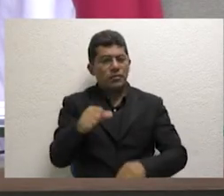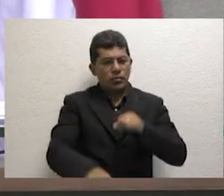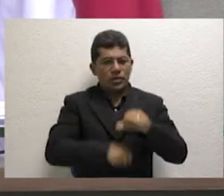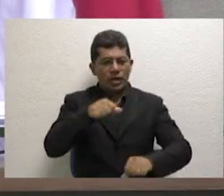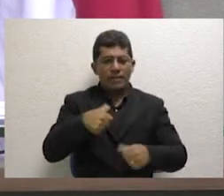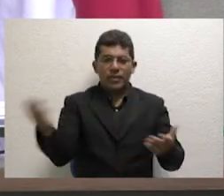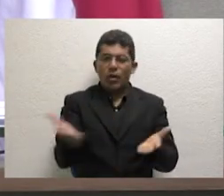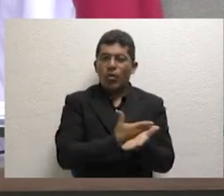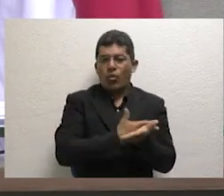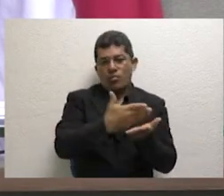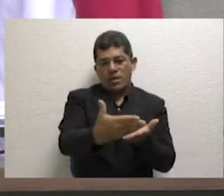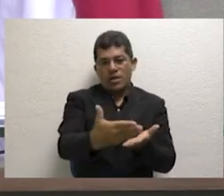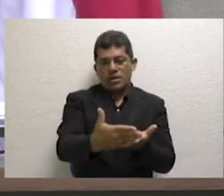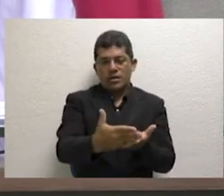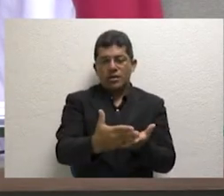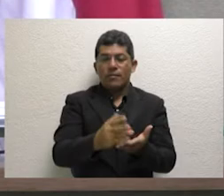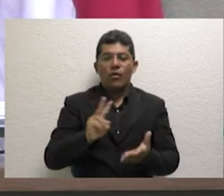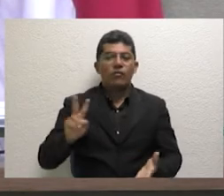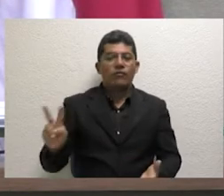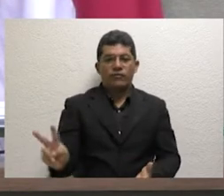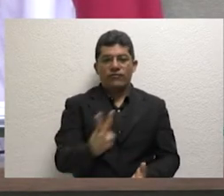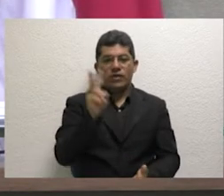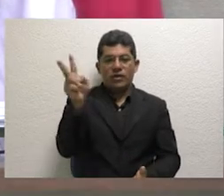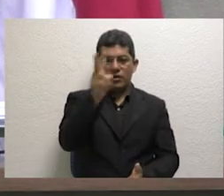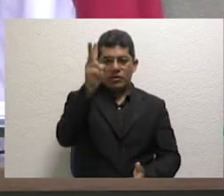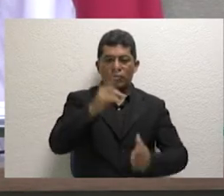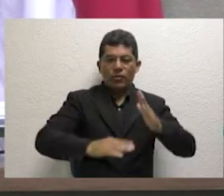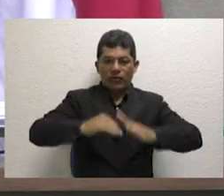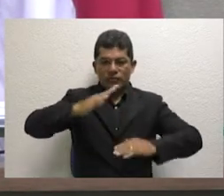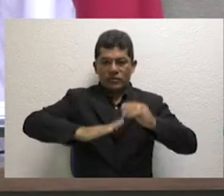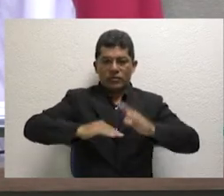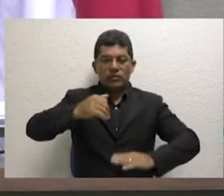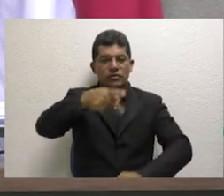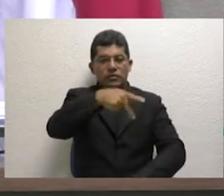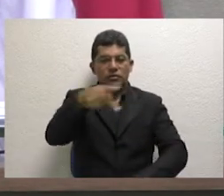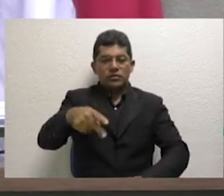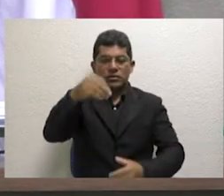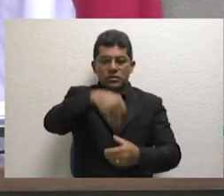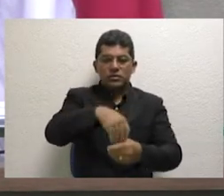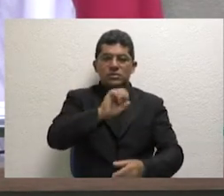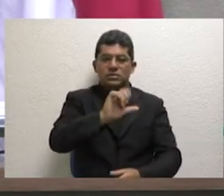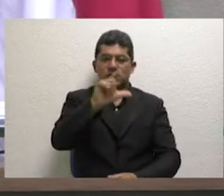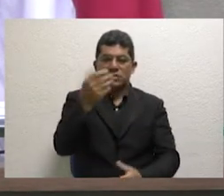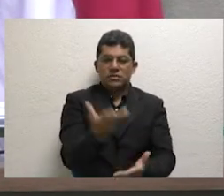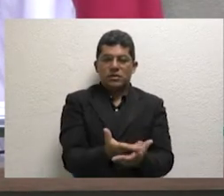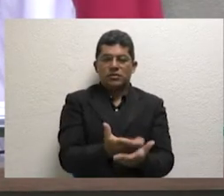isso começa por valorizar o professor na sala de aula